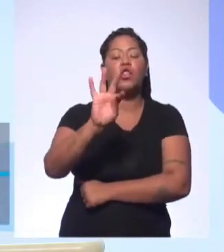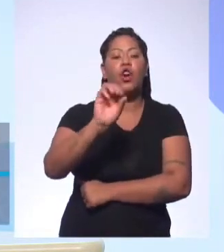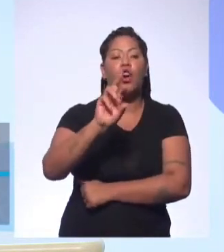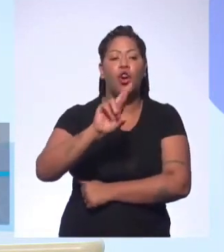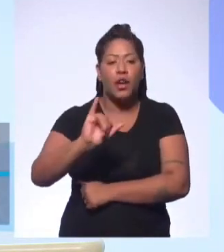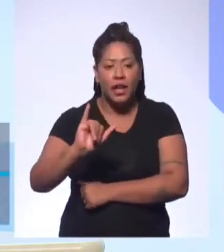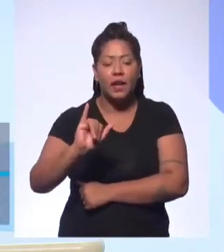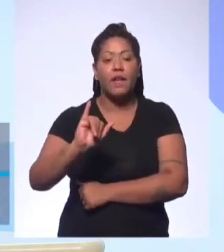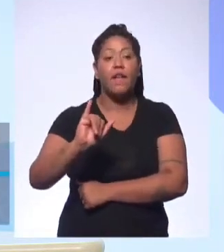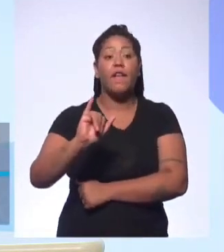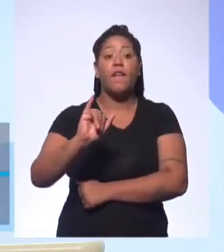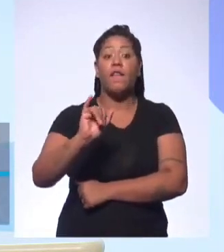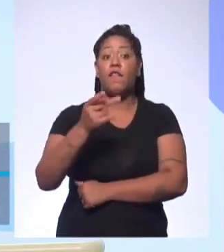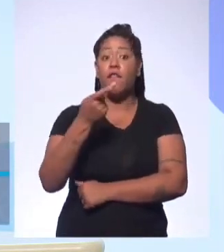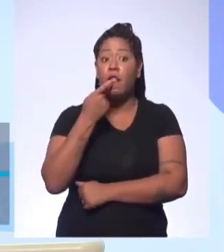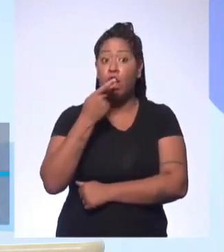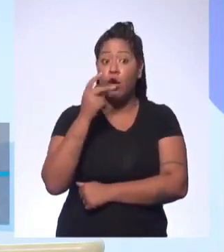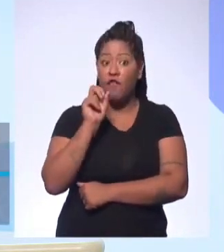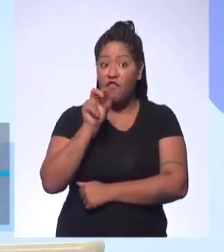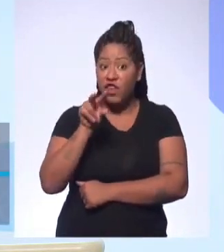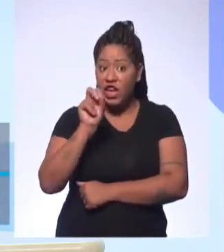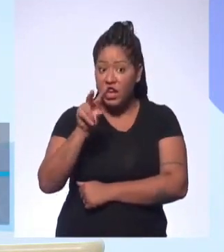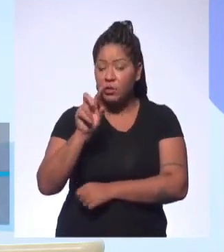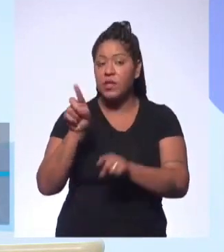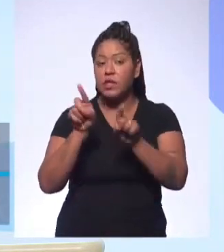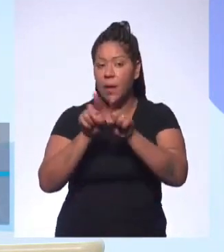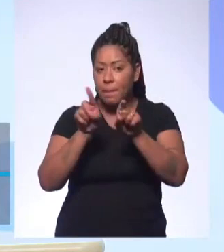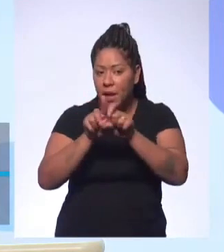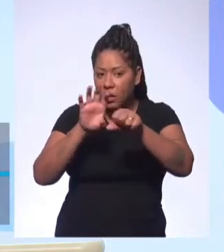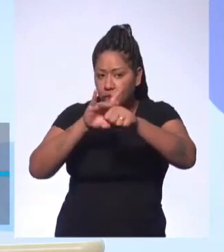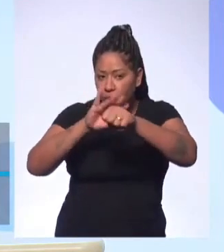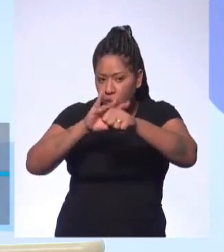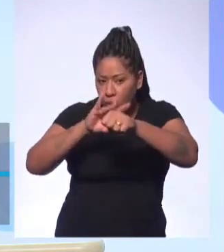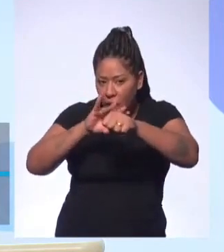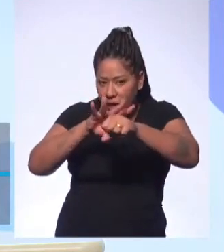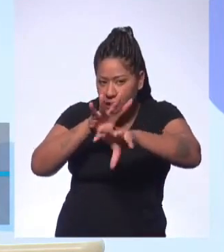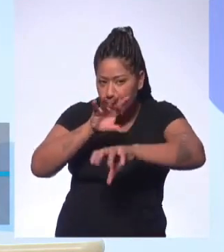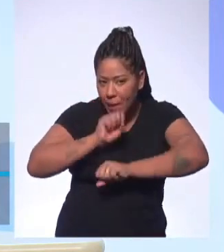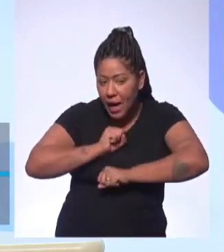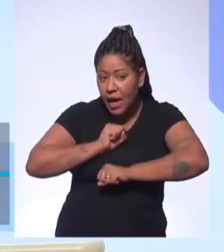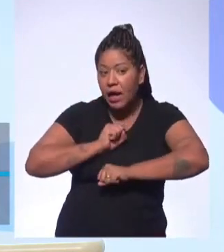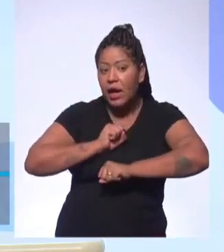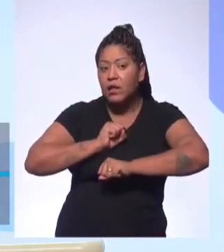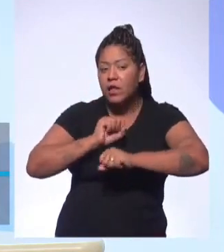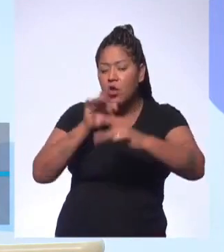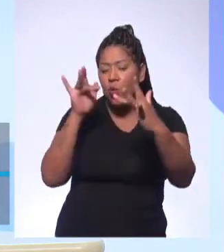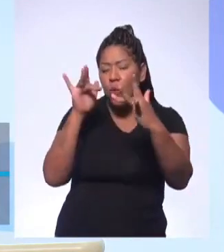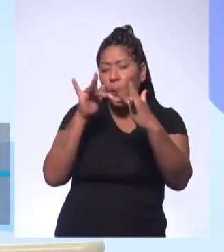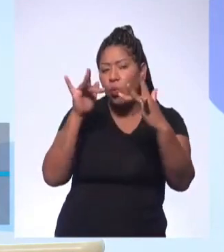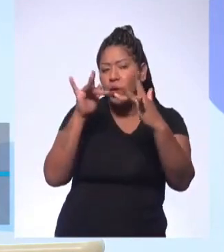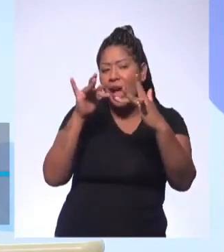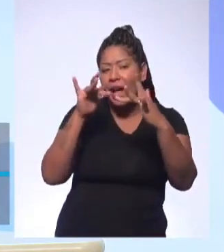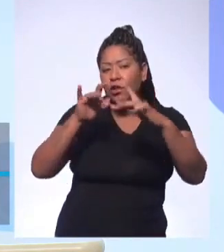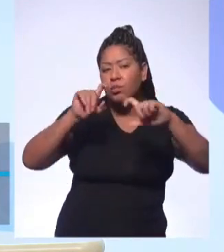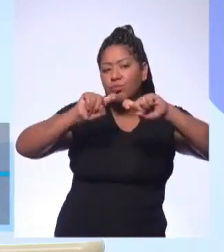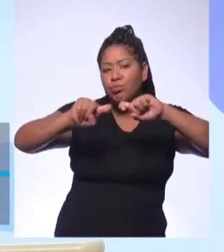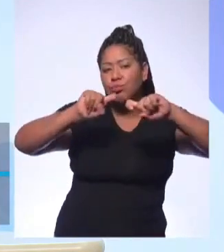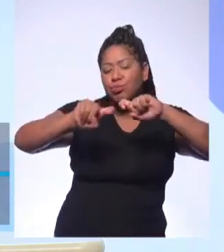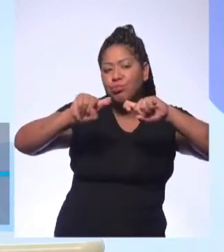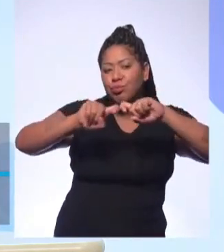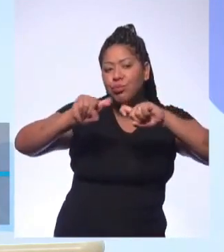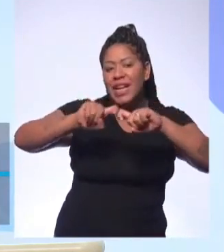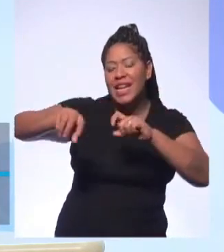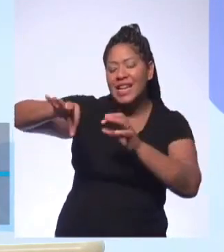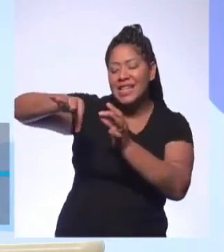respondeu vírus, mas tem aluno também infecções causadas pelo contato sexual, principalmente, né? Exemplo, sífilis,